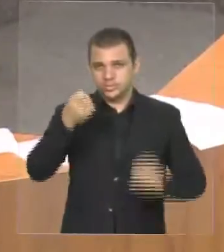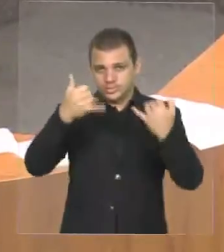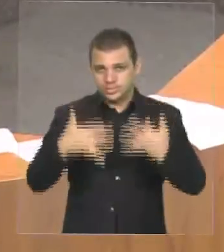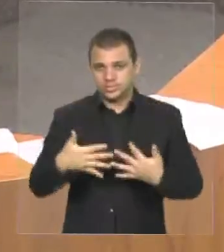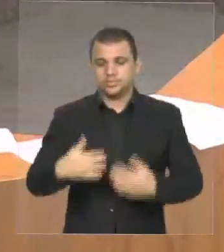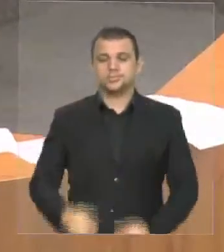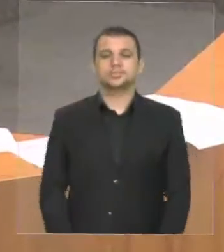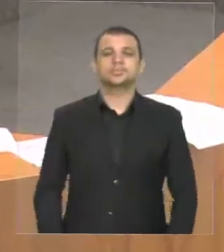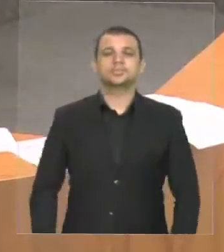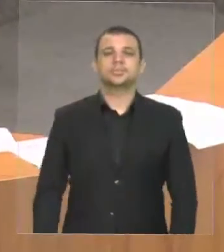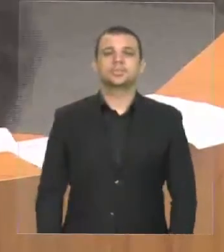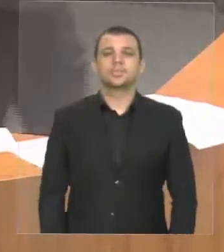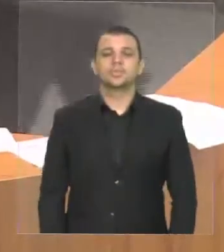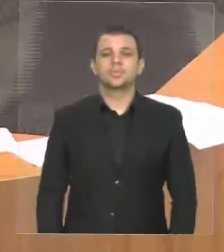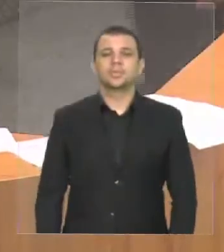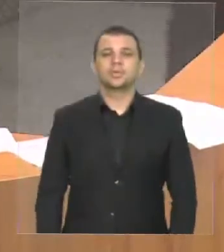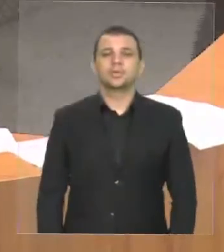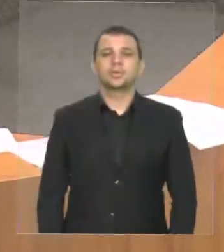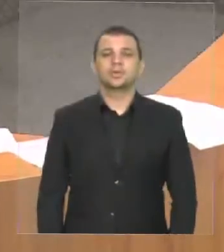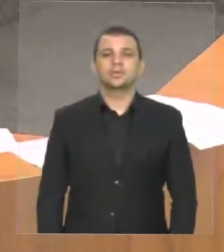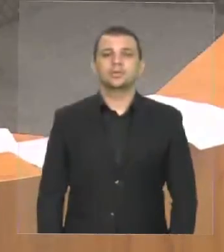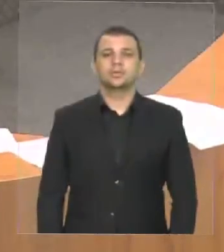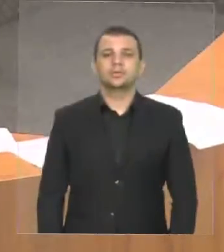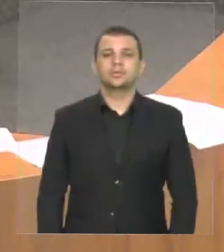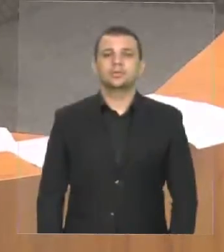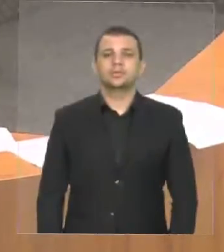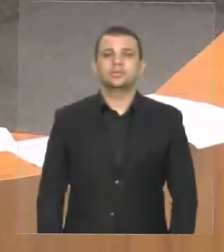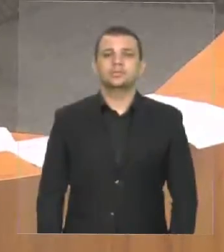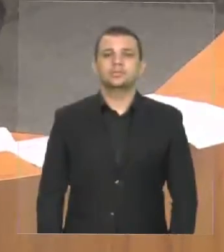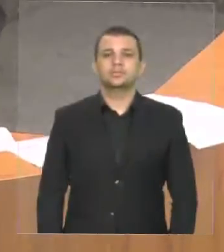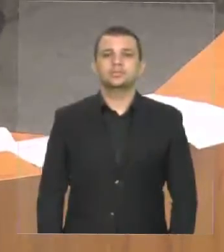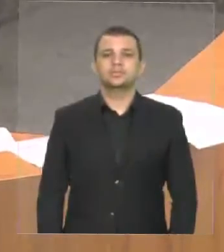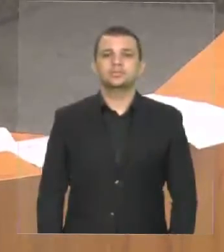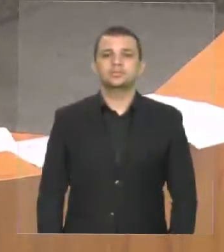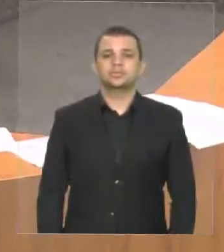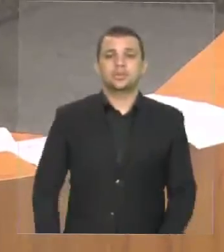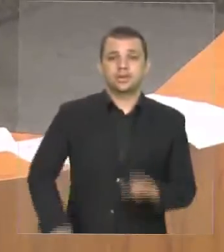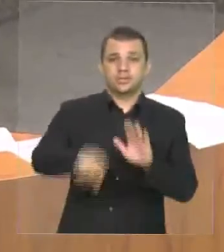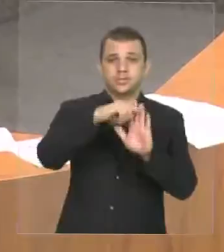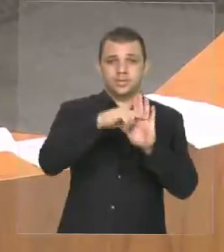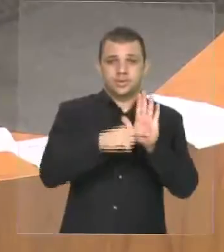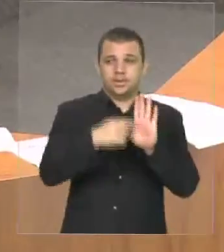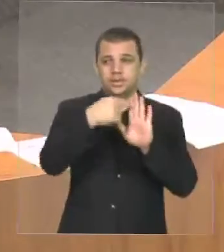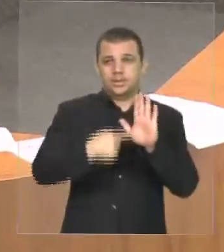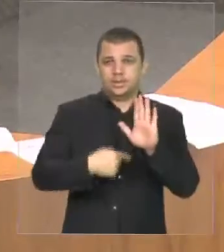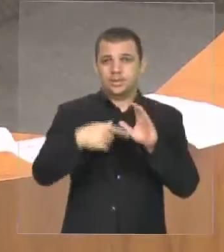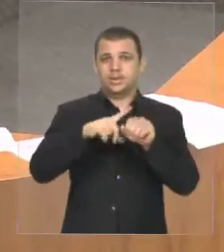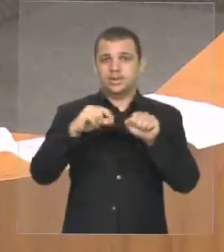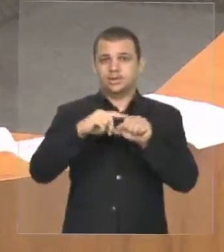os dispositivos abaixo enumerados do artigo 23 da Lei